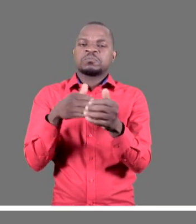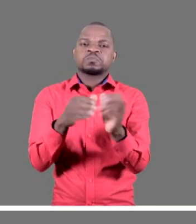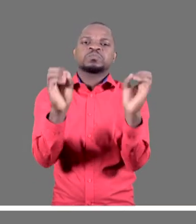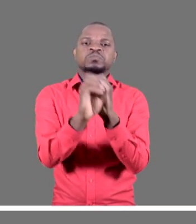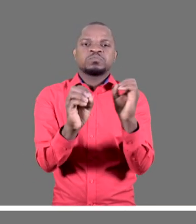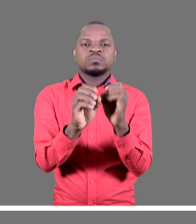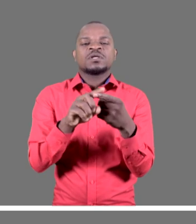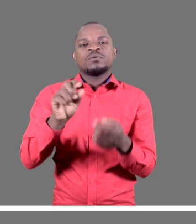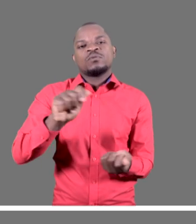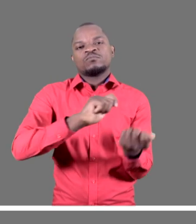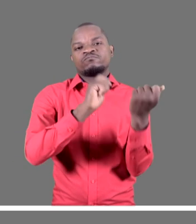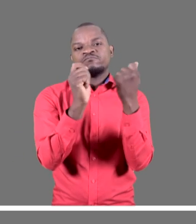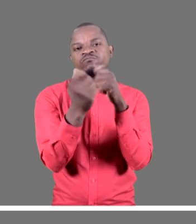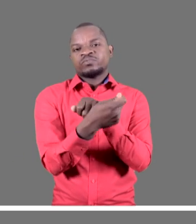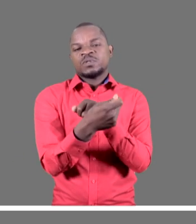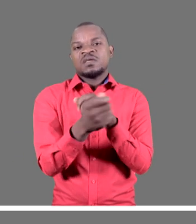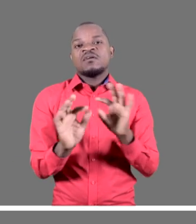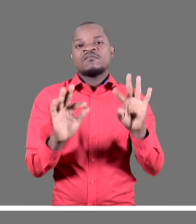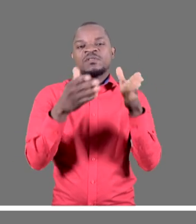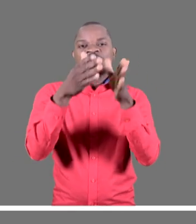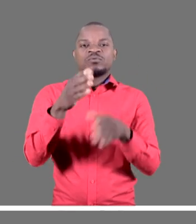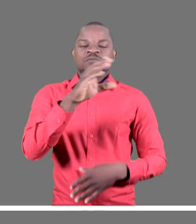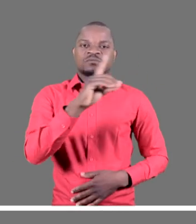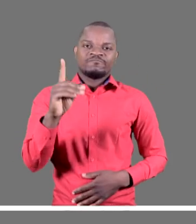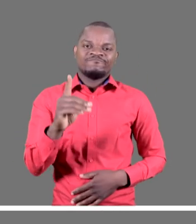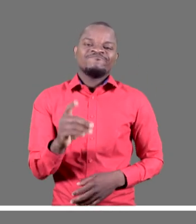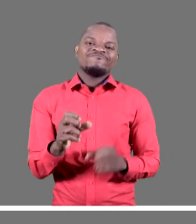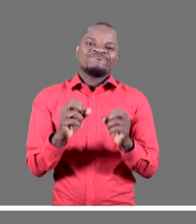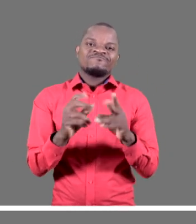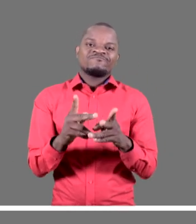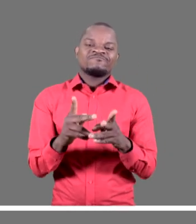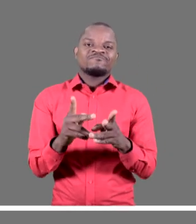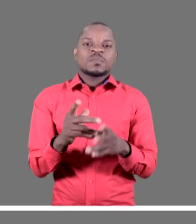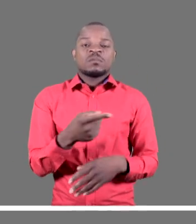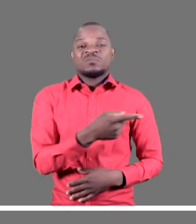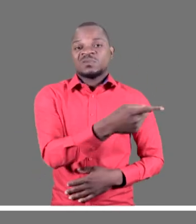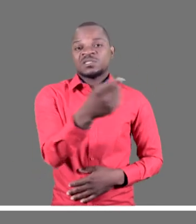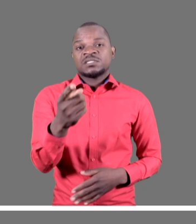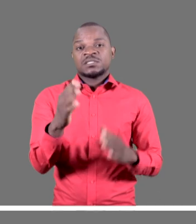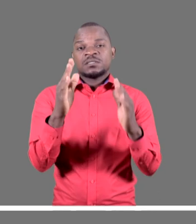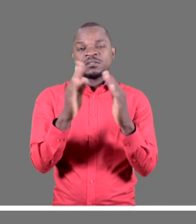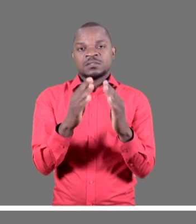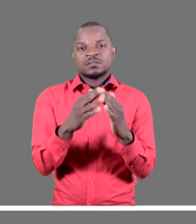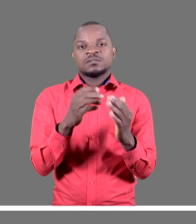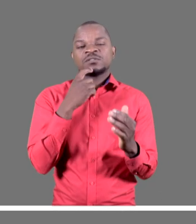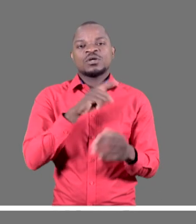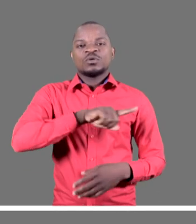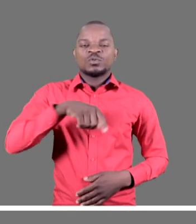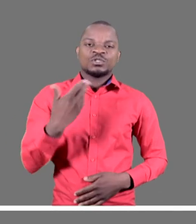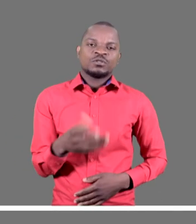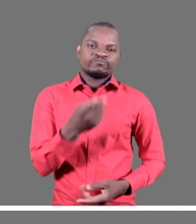vida das pessoas com deficiência. Estimado telespectador, hoje estivemos com Lígia Matimpi, também